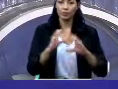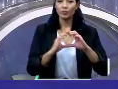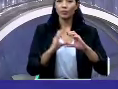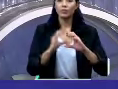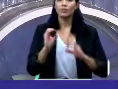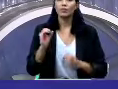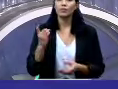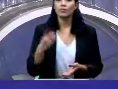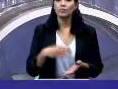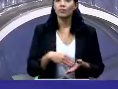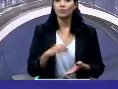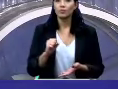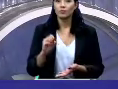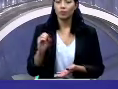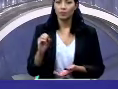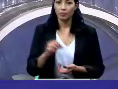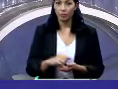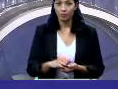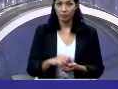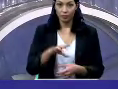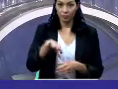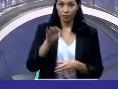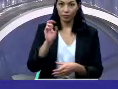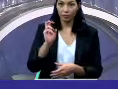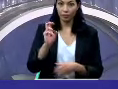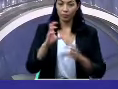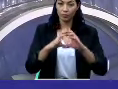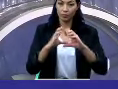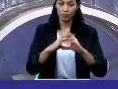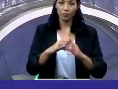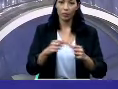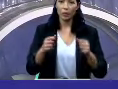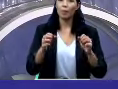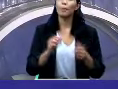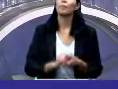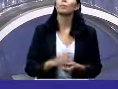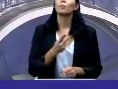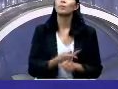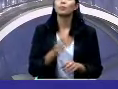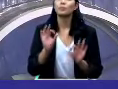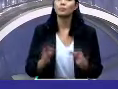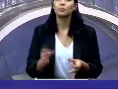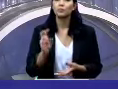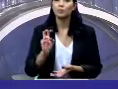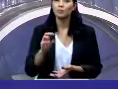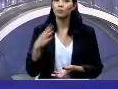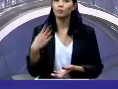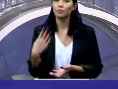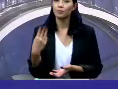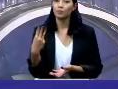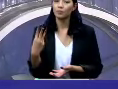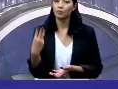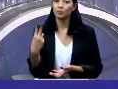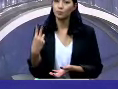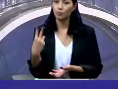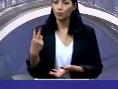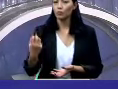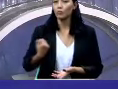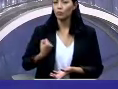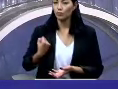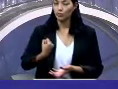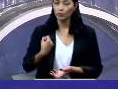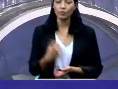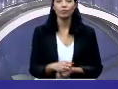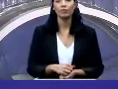bolas numeradas de 0 a 80. Serão sorteados cinco números e você leva prêmio se acertar 5, 4, 3 ou